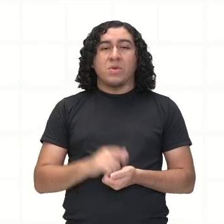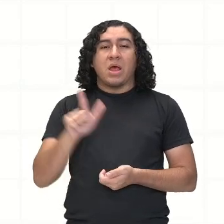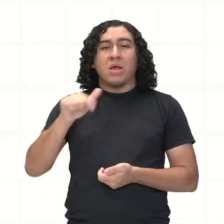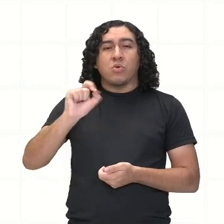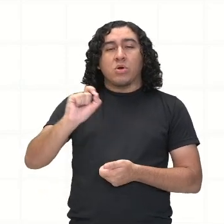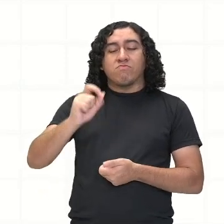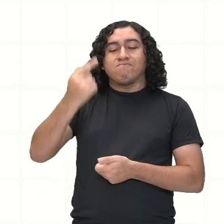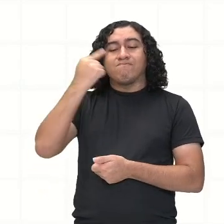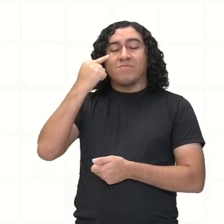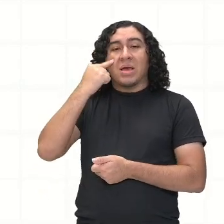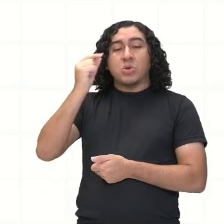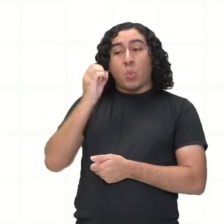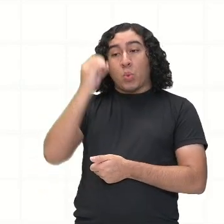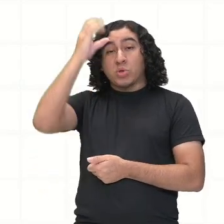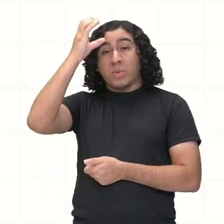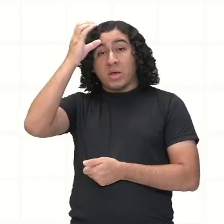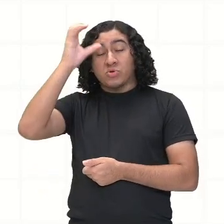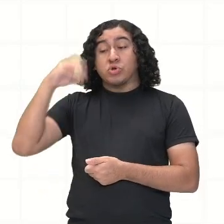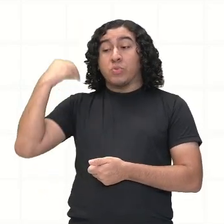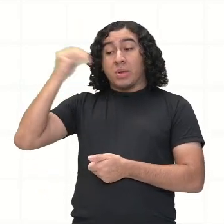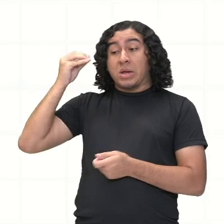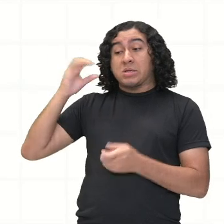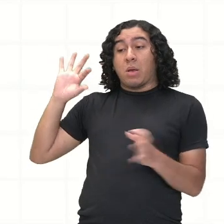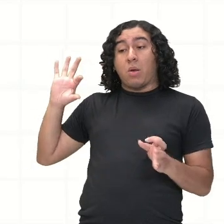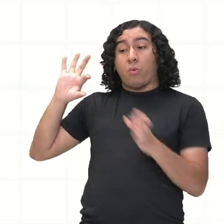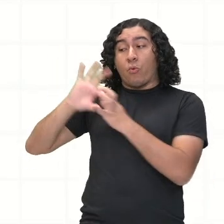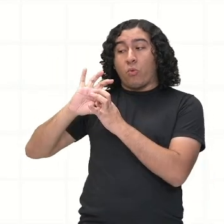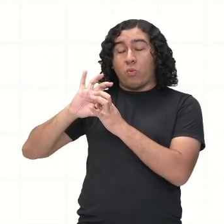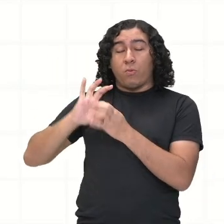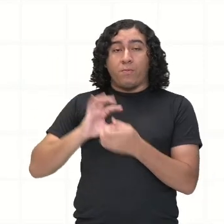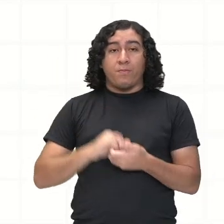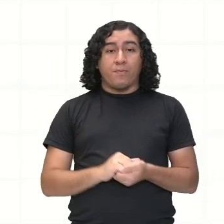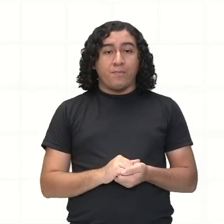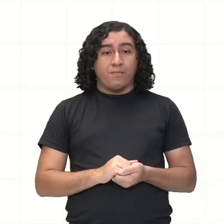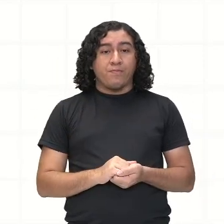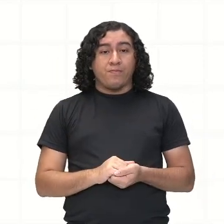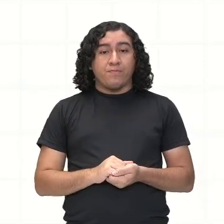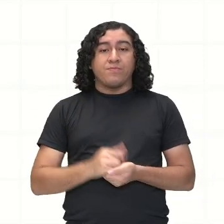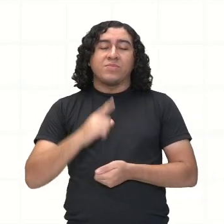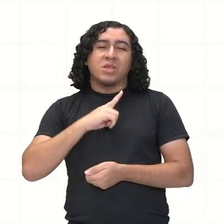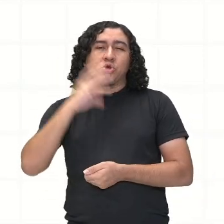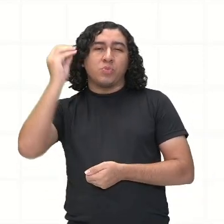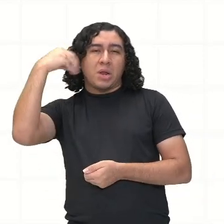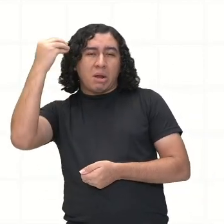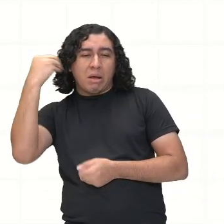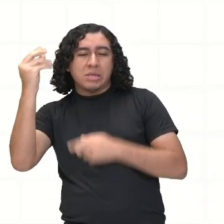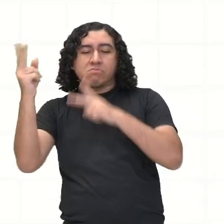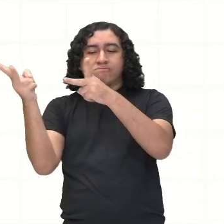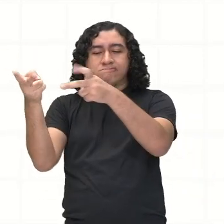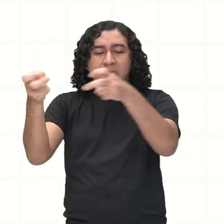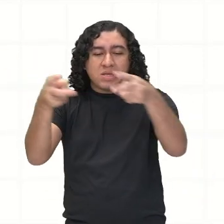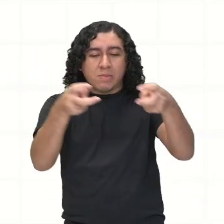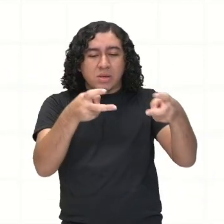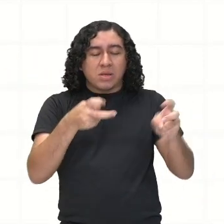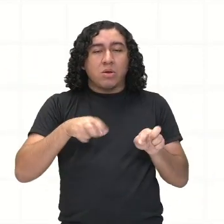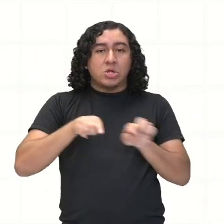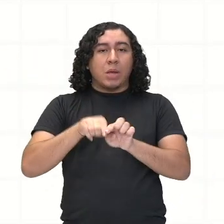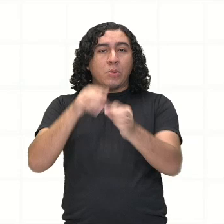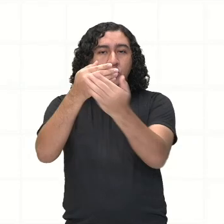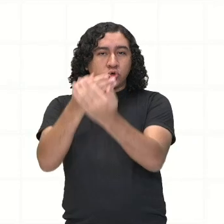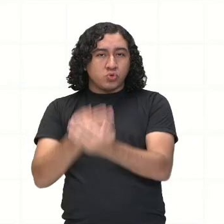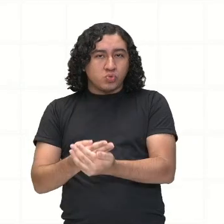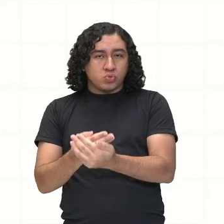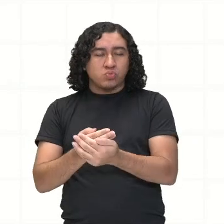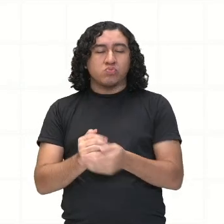obtido através da experiência. Então, através da experiência, através da observação, através do estudo, é que